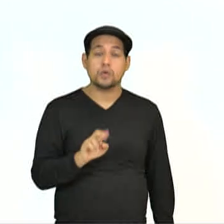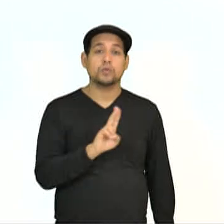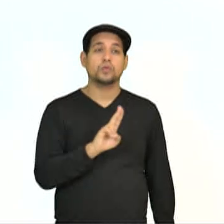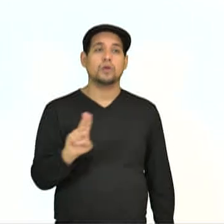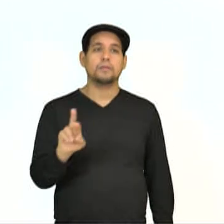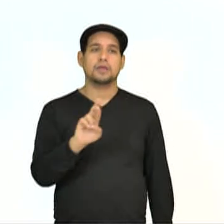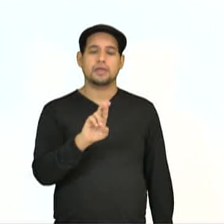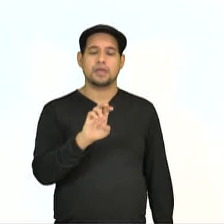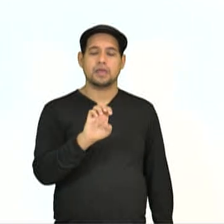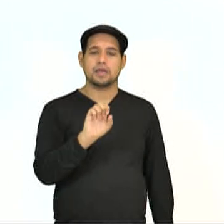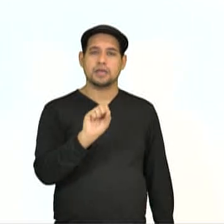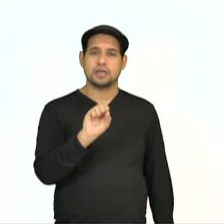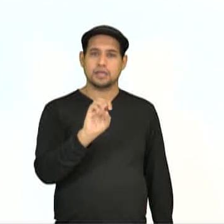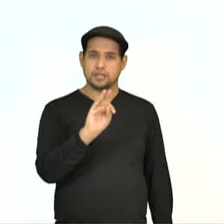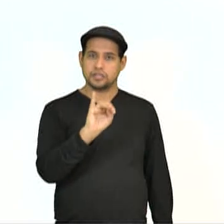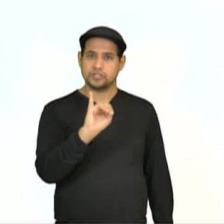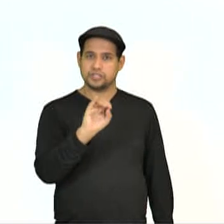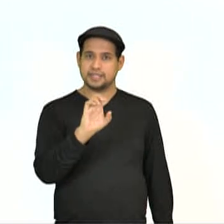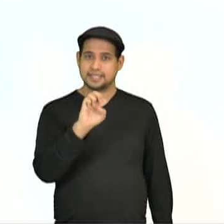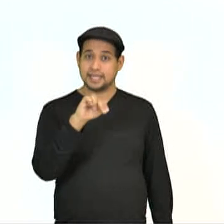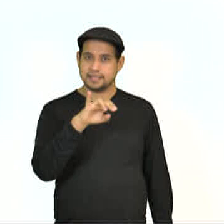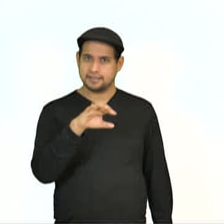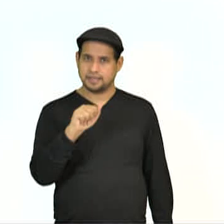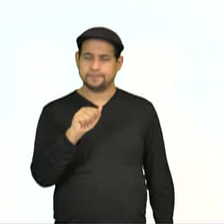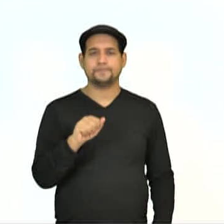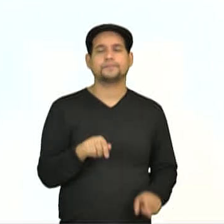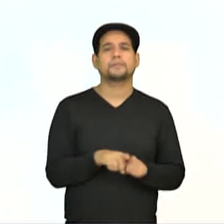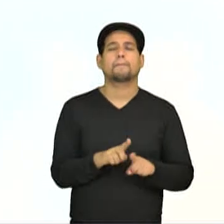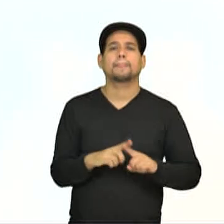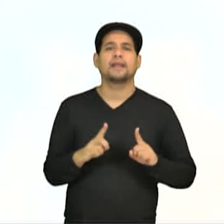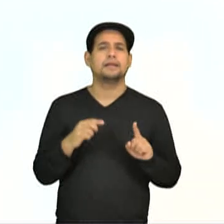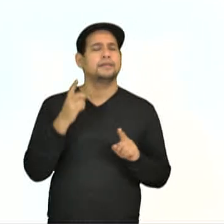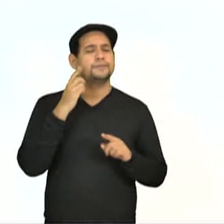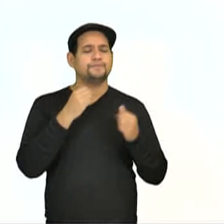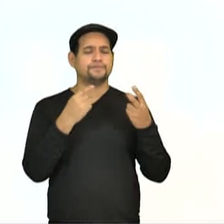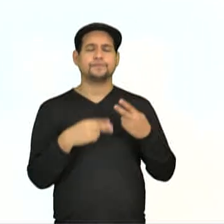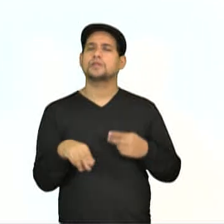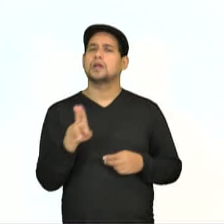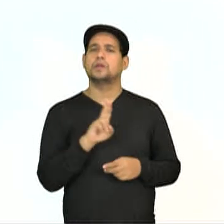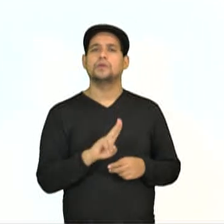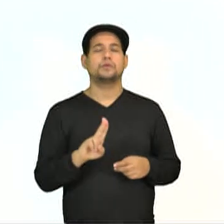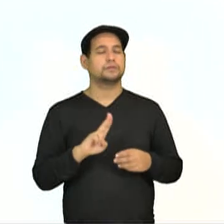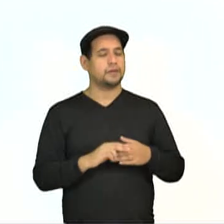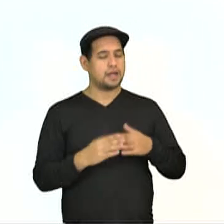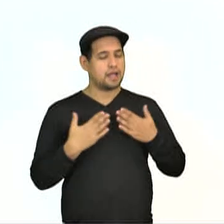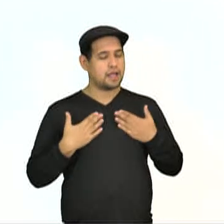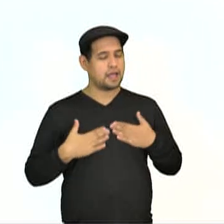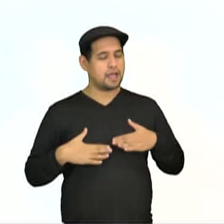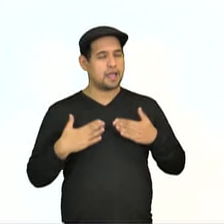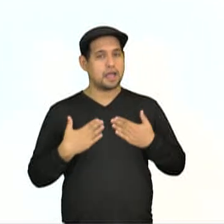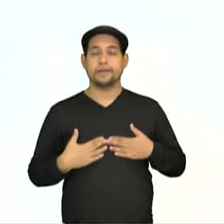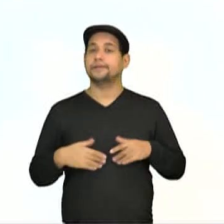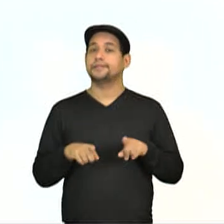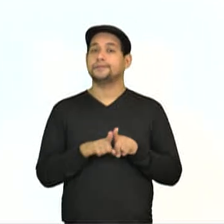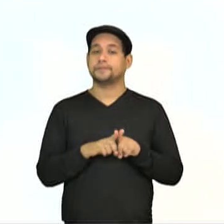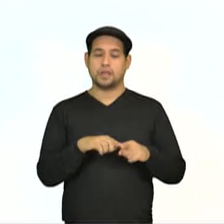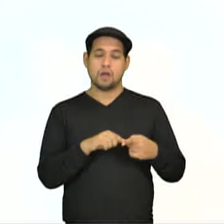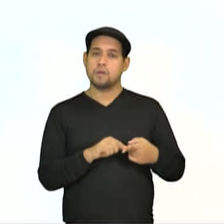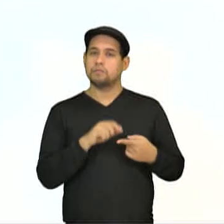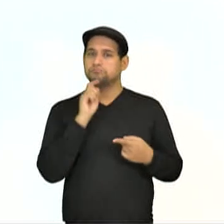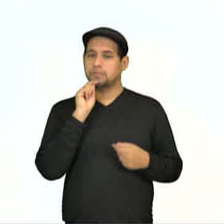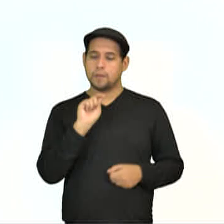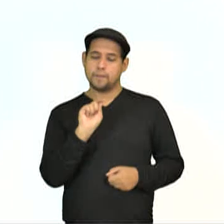pensar o que ele deve falar na sequência, né? Então, ele usa uma certa cautela. Então, as reticências